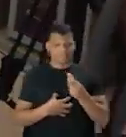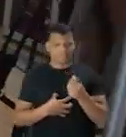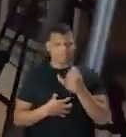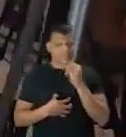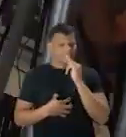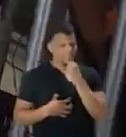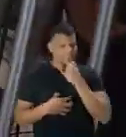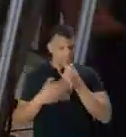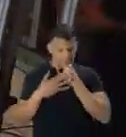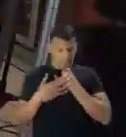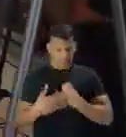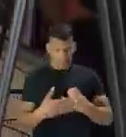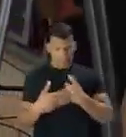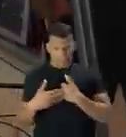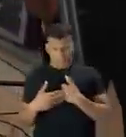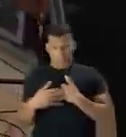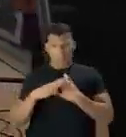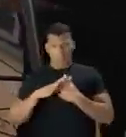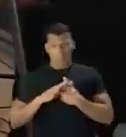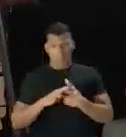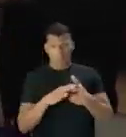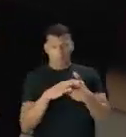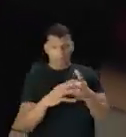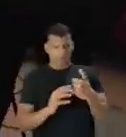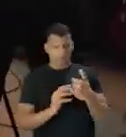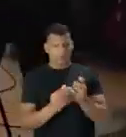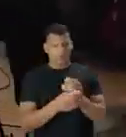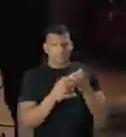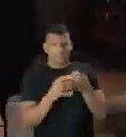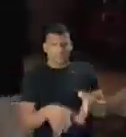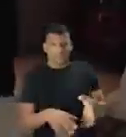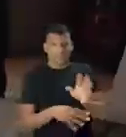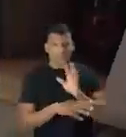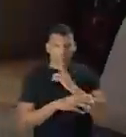o punhal que fere a gente arranca,